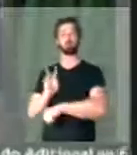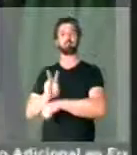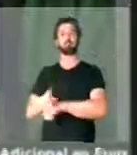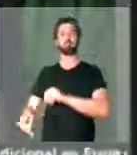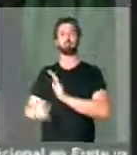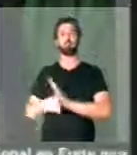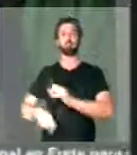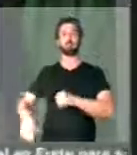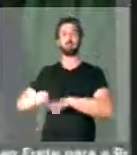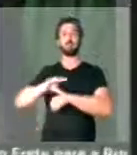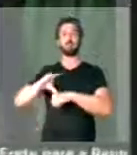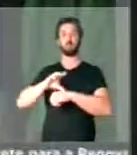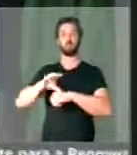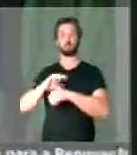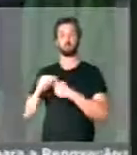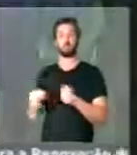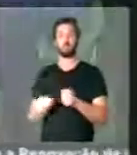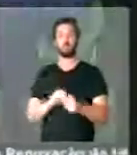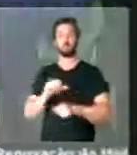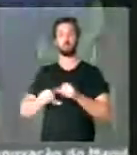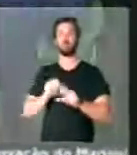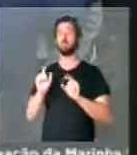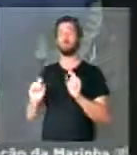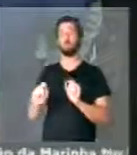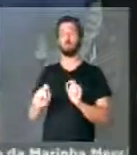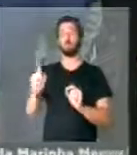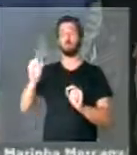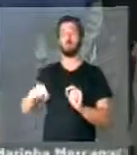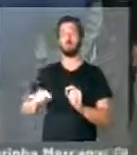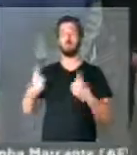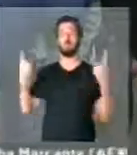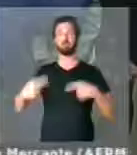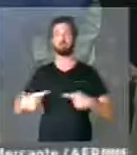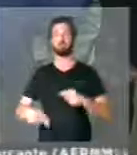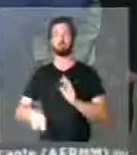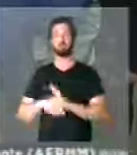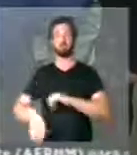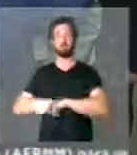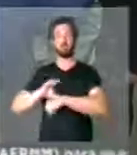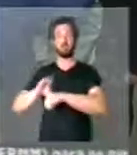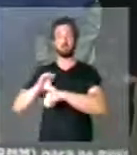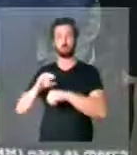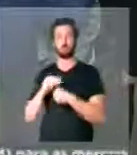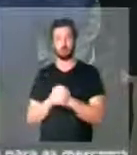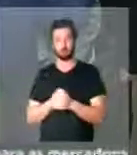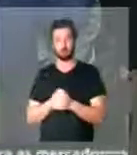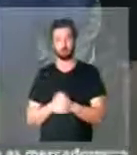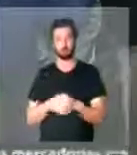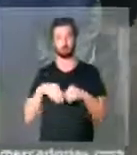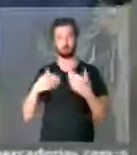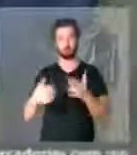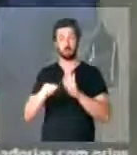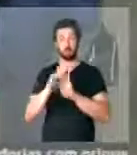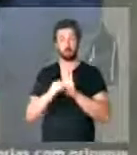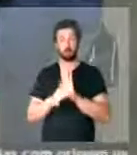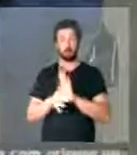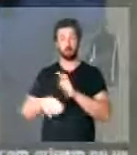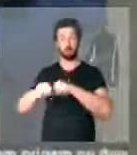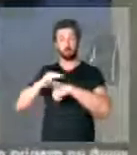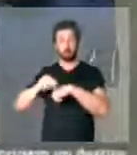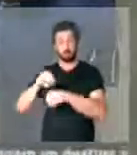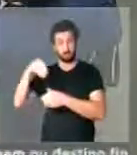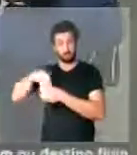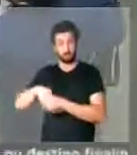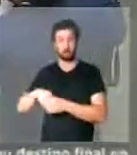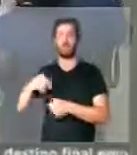constituição passa a ser um adversário da constituição pois no texto constitucional